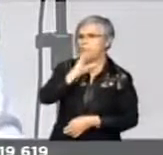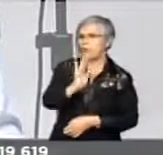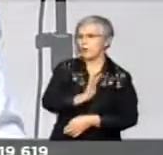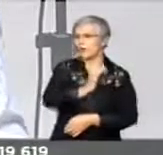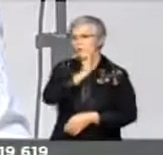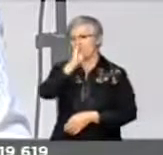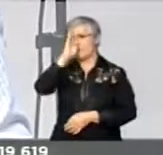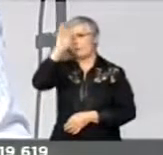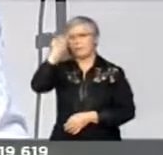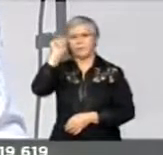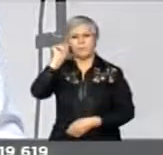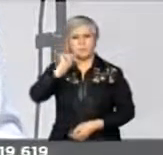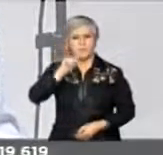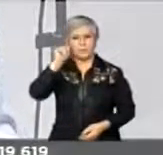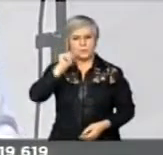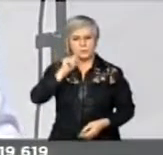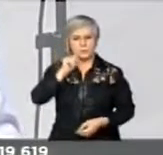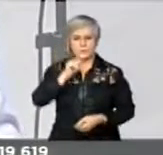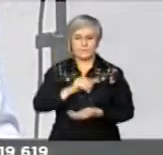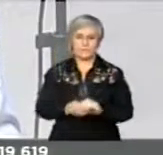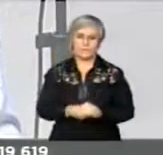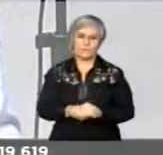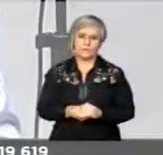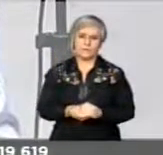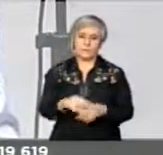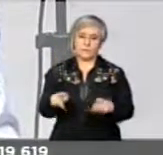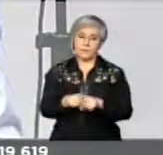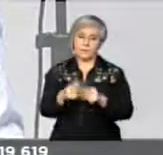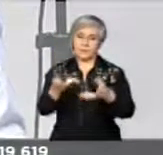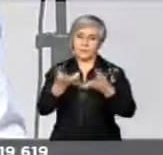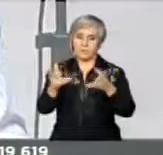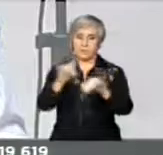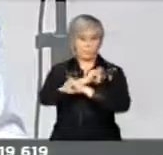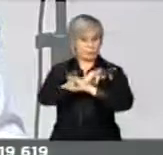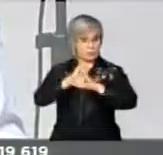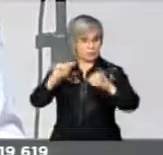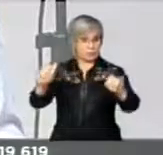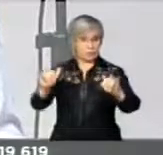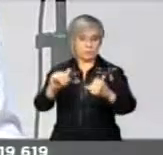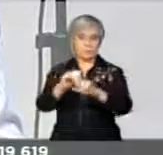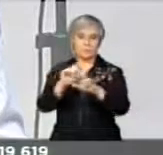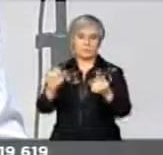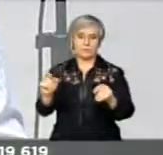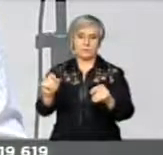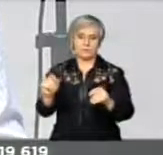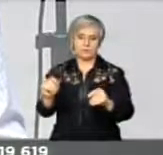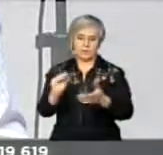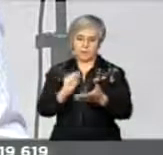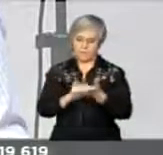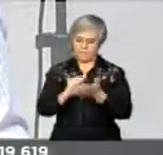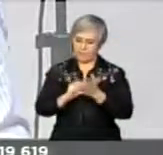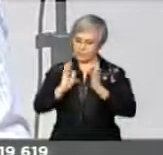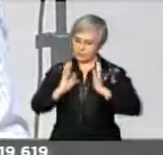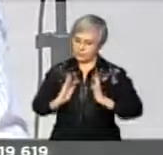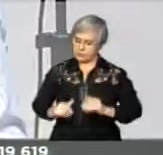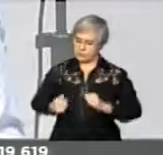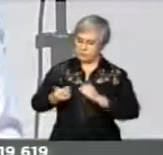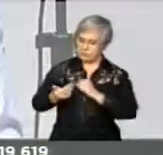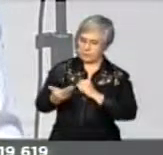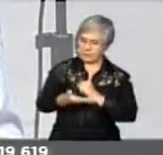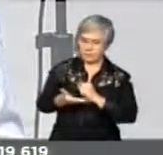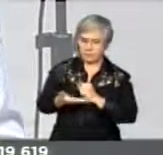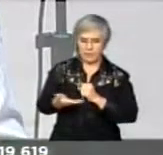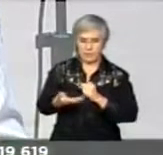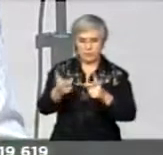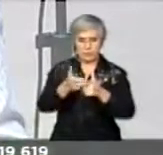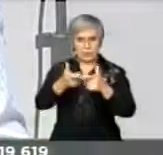as mulheres. E mais, eu queria deixar registrado que a falta de saneamento básico na imensa